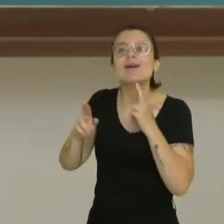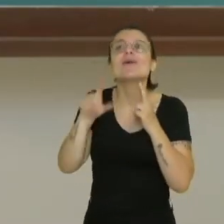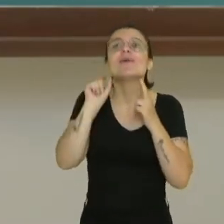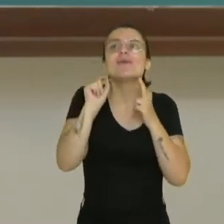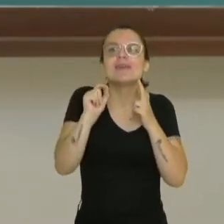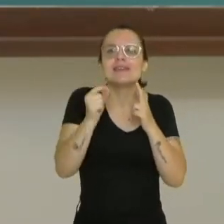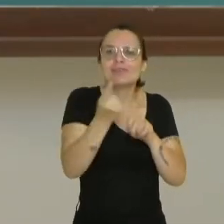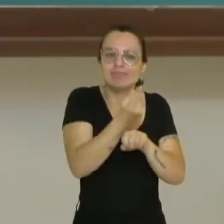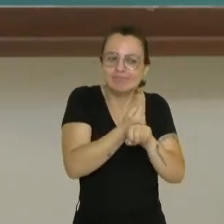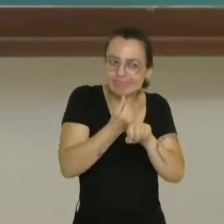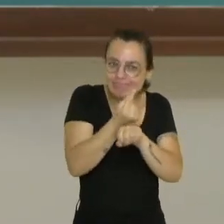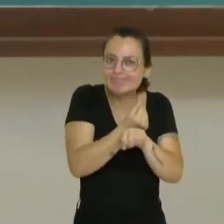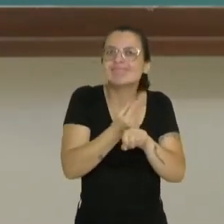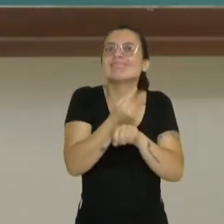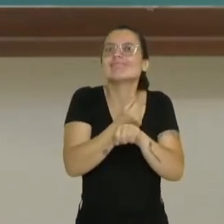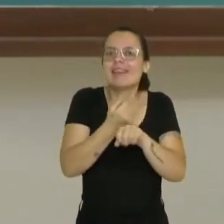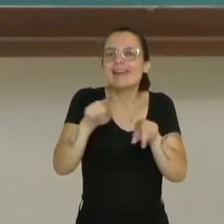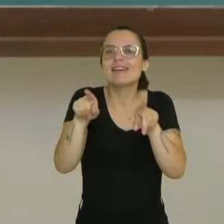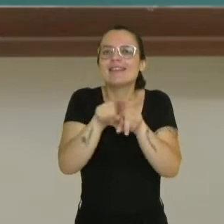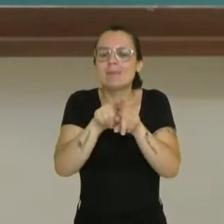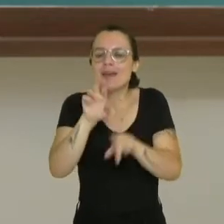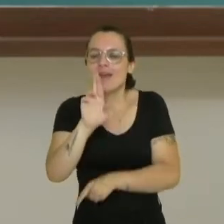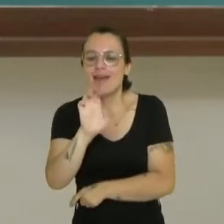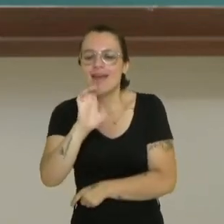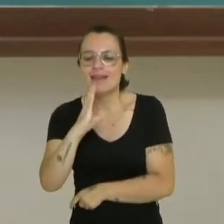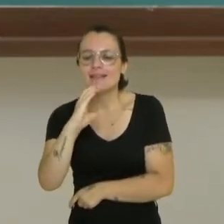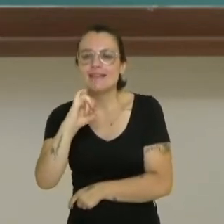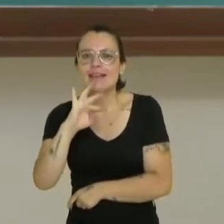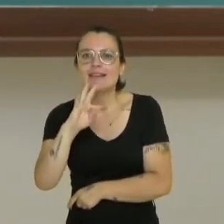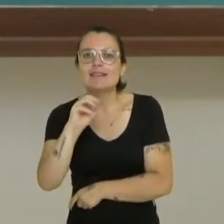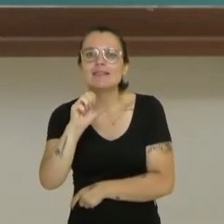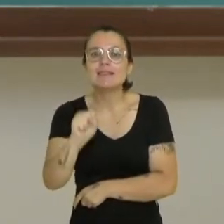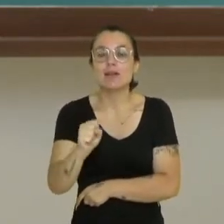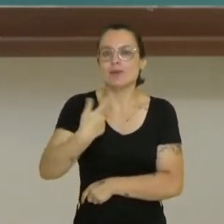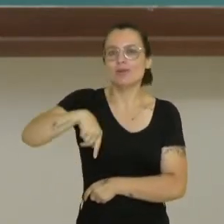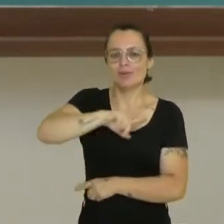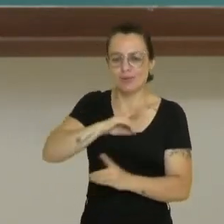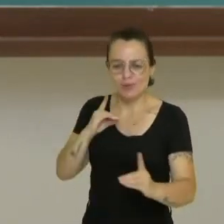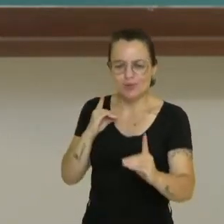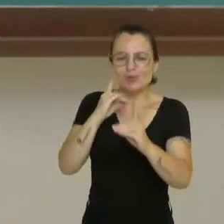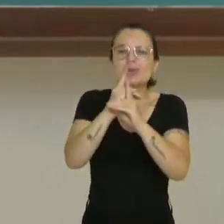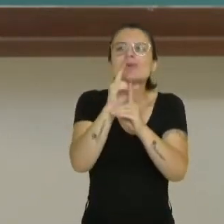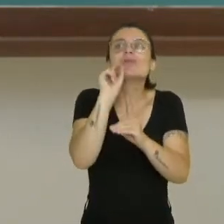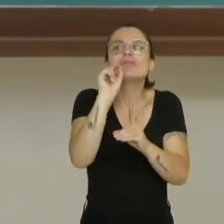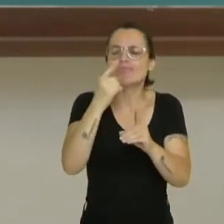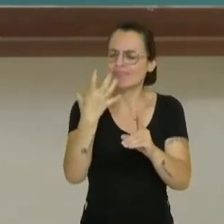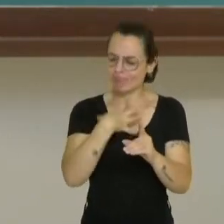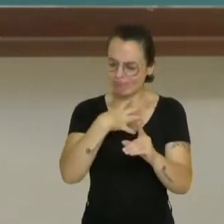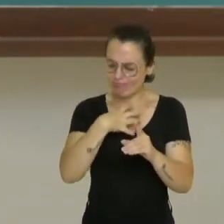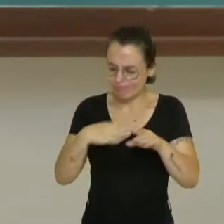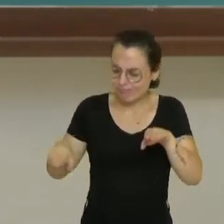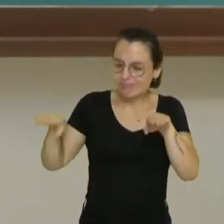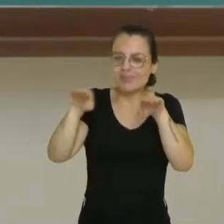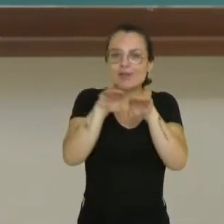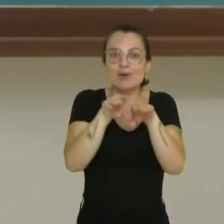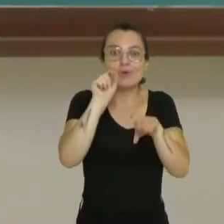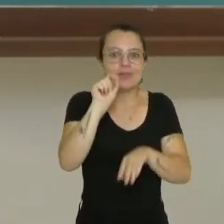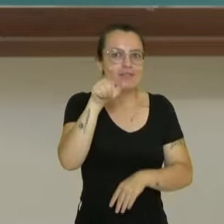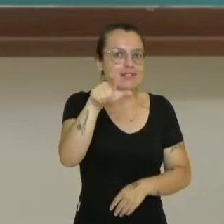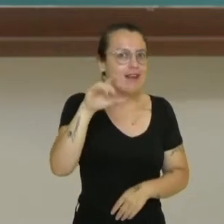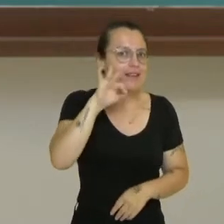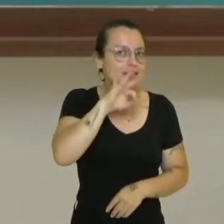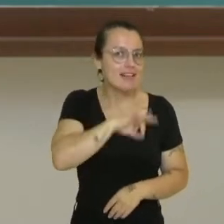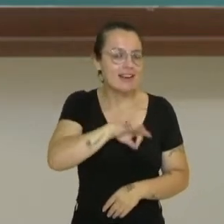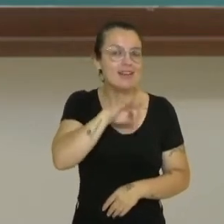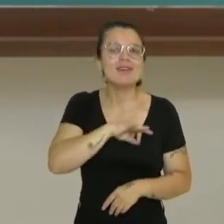e receitas, exatamente tentar encontrar a maneira de um equilíbrio entre o que você recebe e